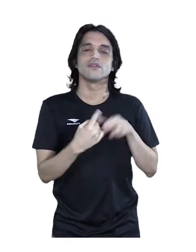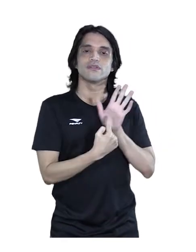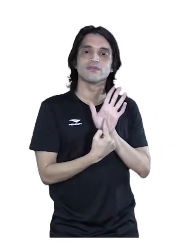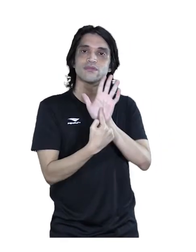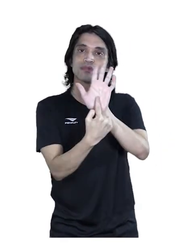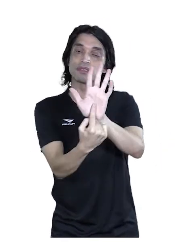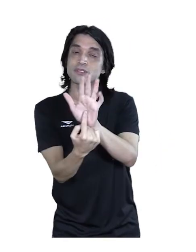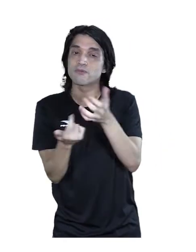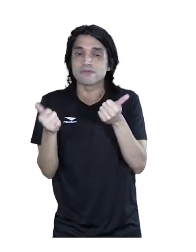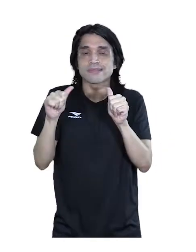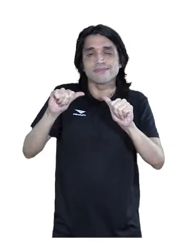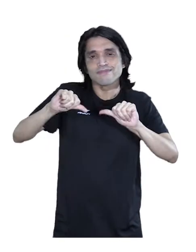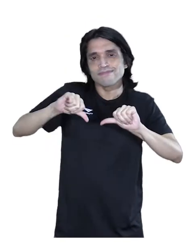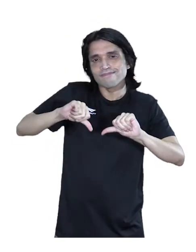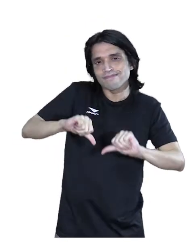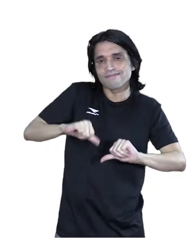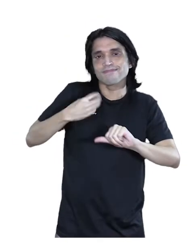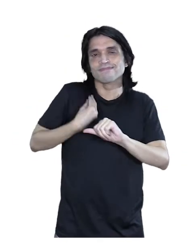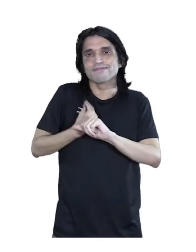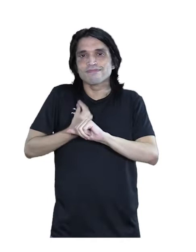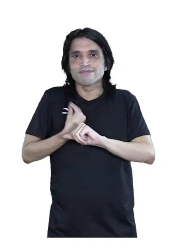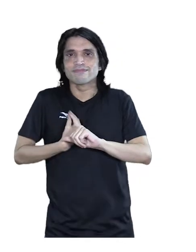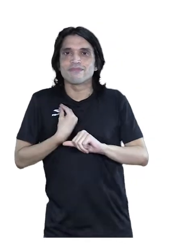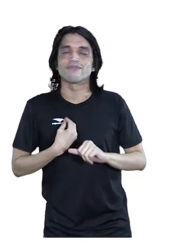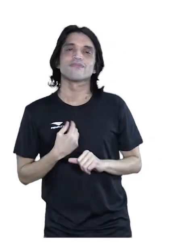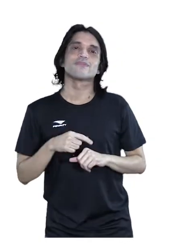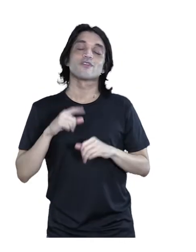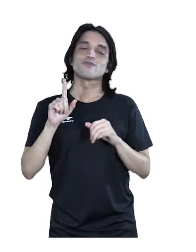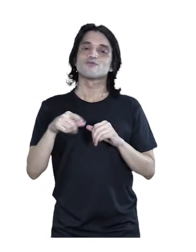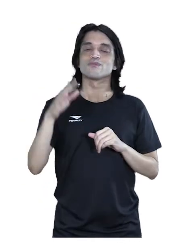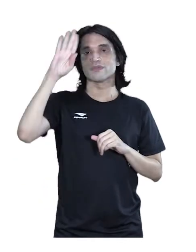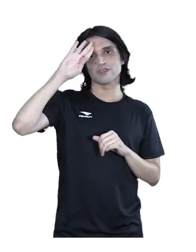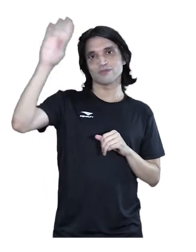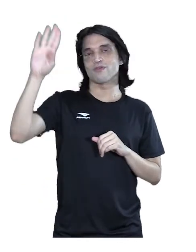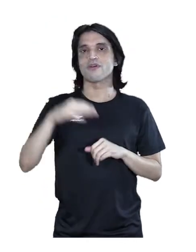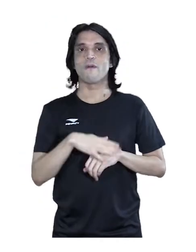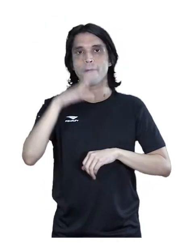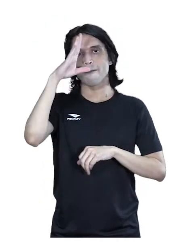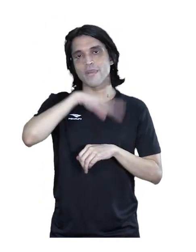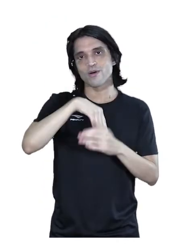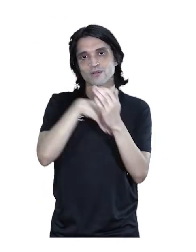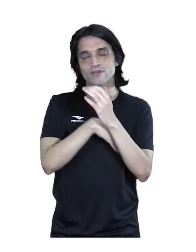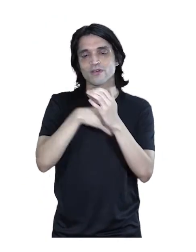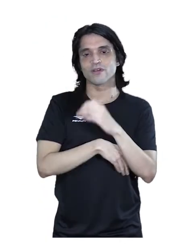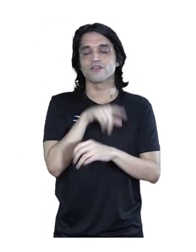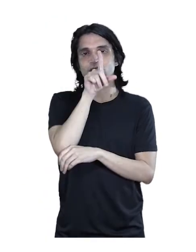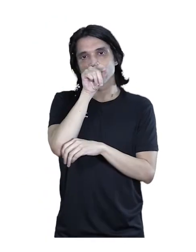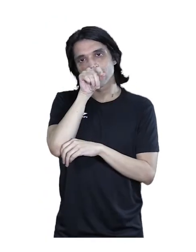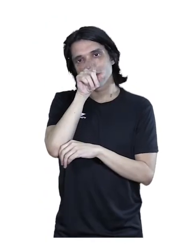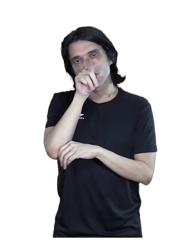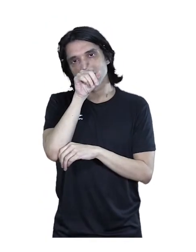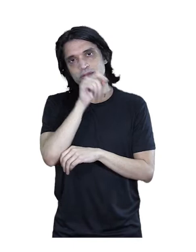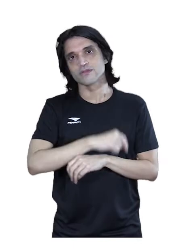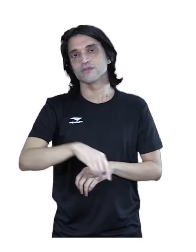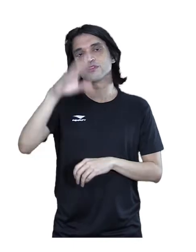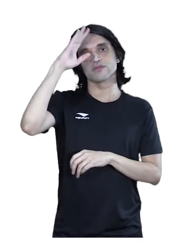postura pessimista diante da existência. Principais poemas: Mal Secreto, As Pombas, Metáforas dos